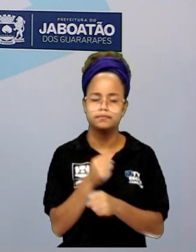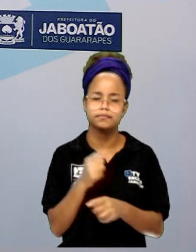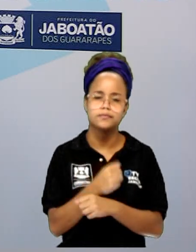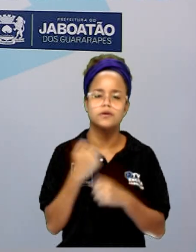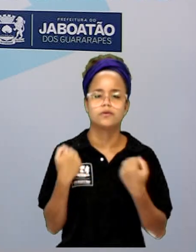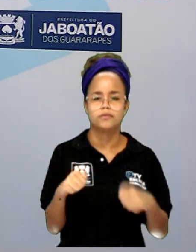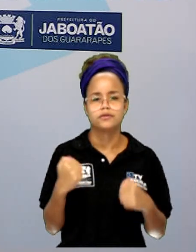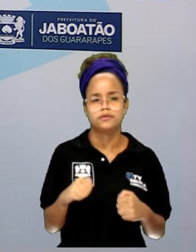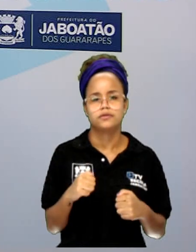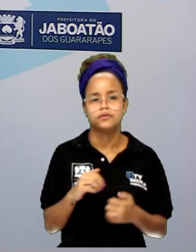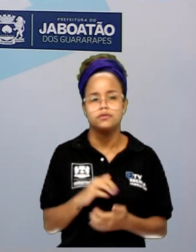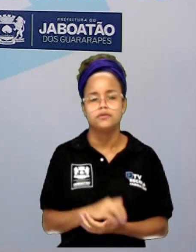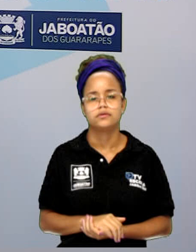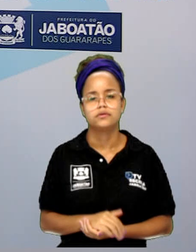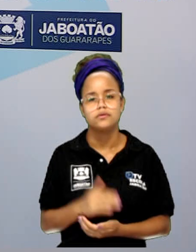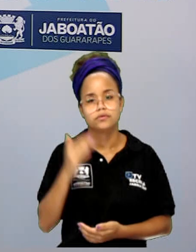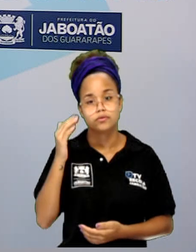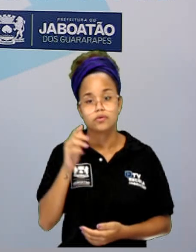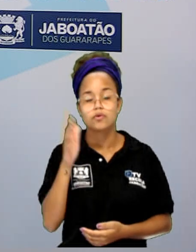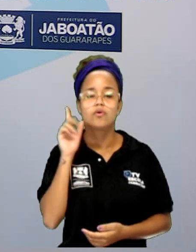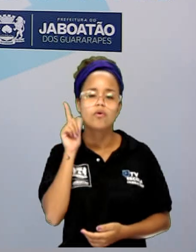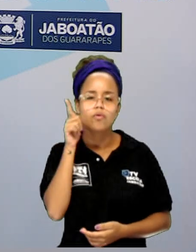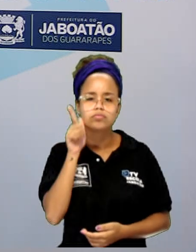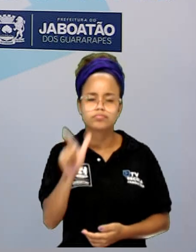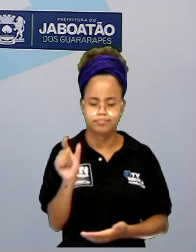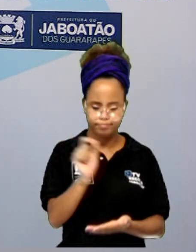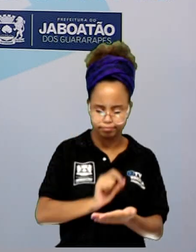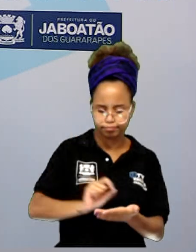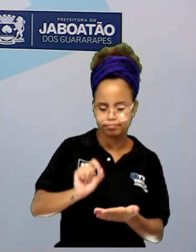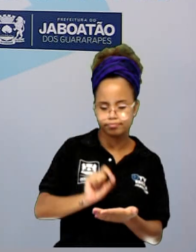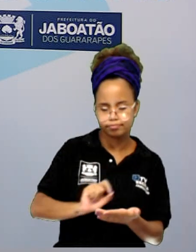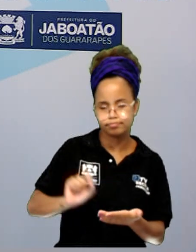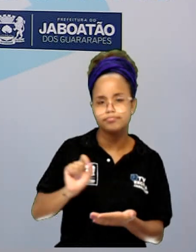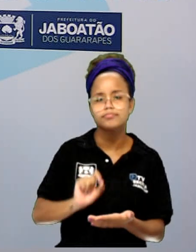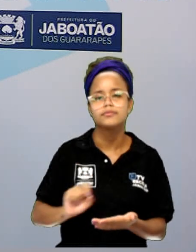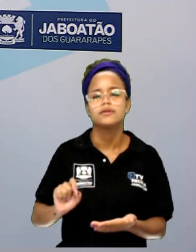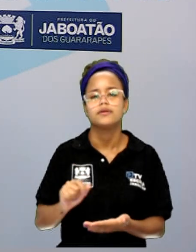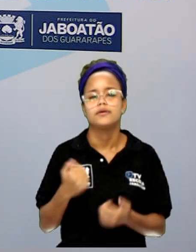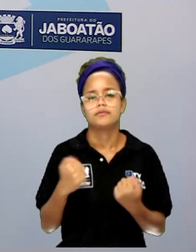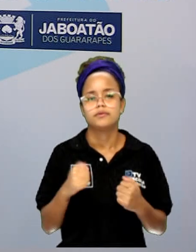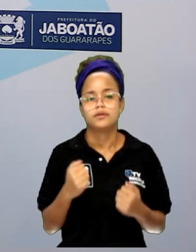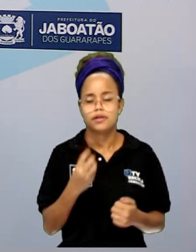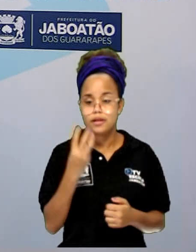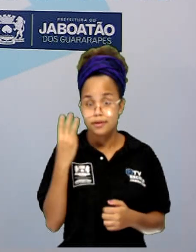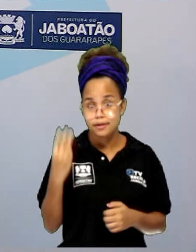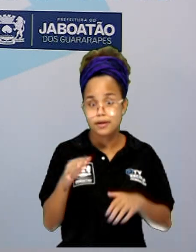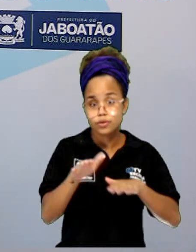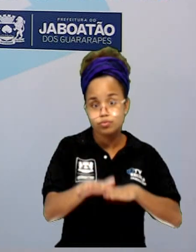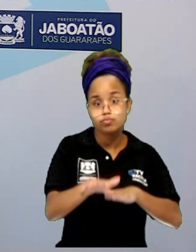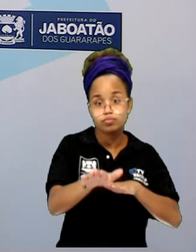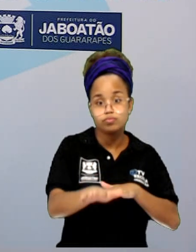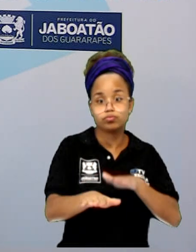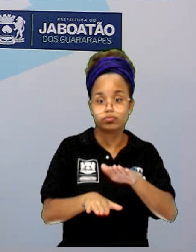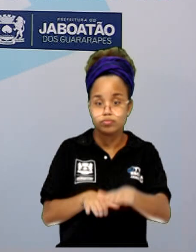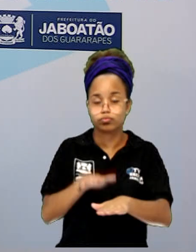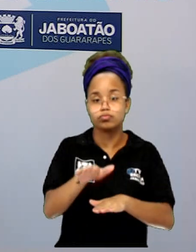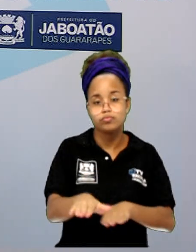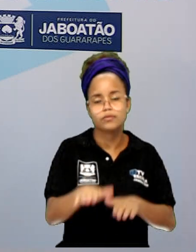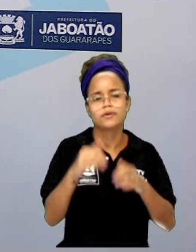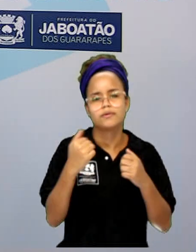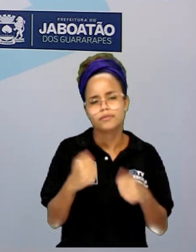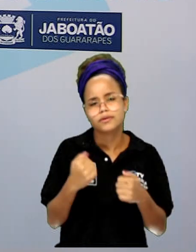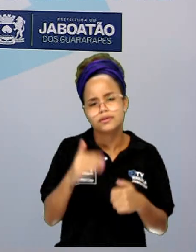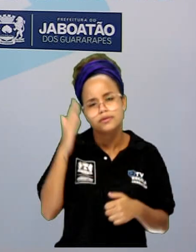você consiga escrever. São 3 passos, às vezes você vai usar os 3, às vezes não, mas é necessário a gente passar por